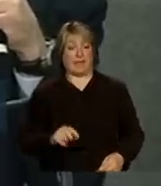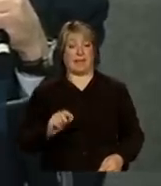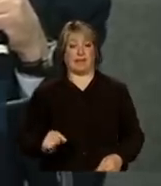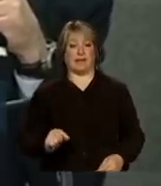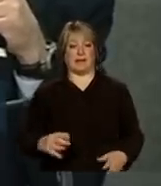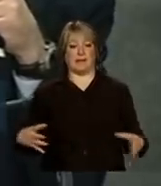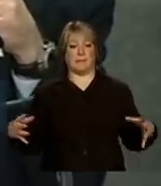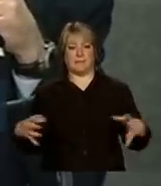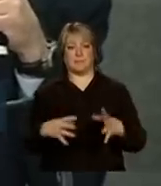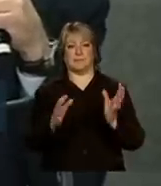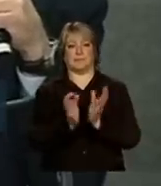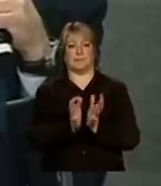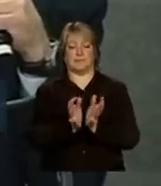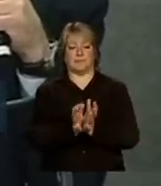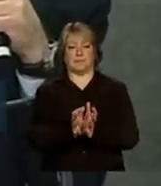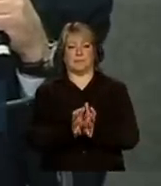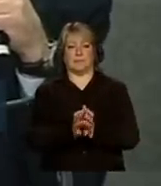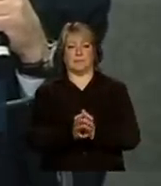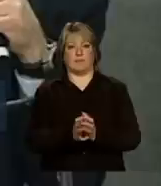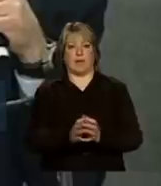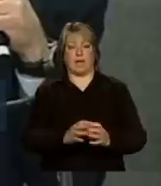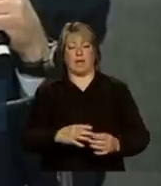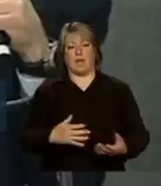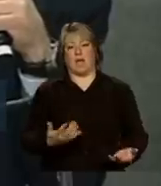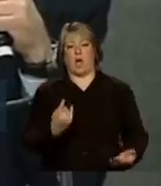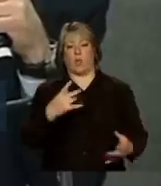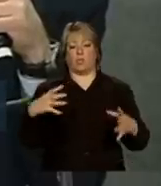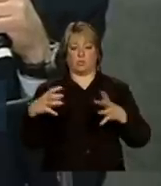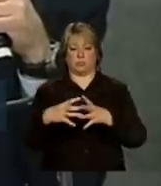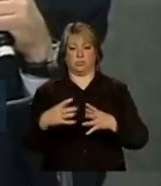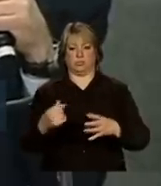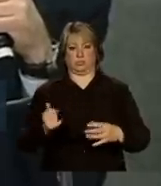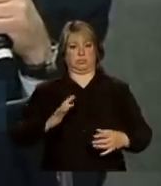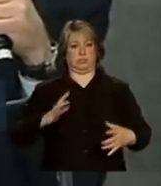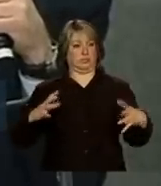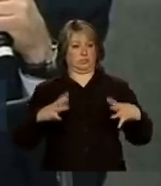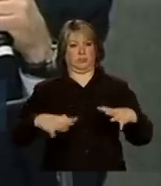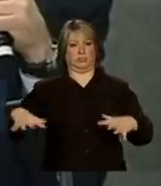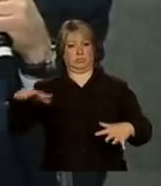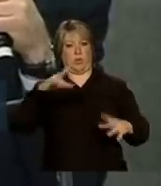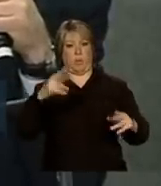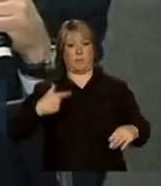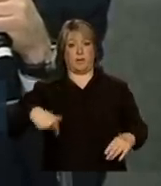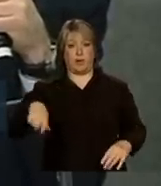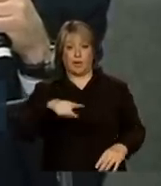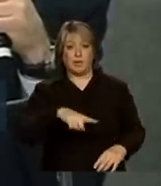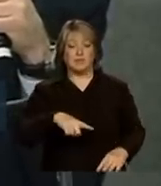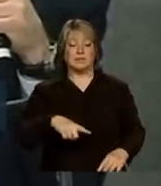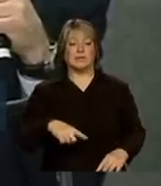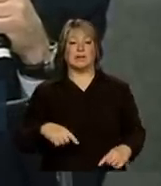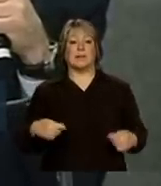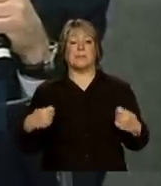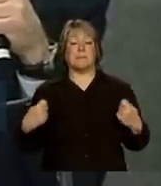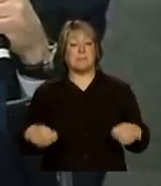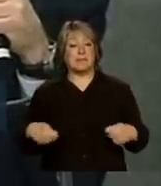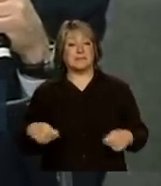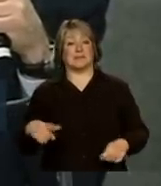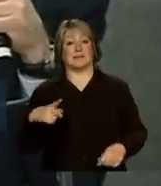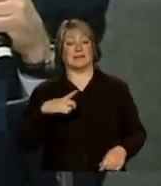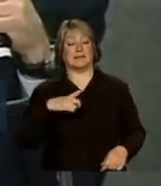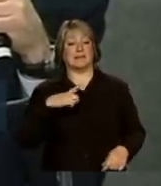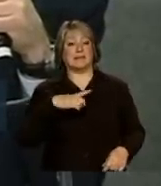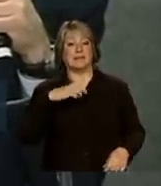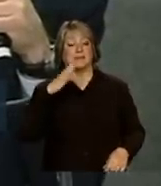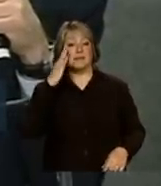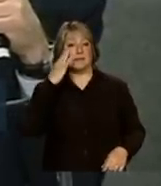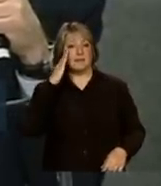dizer de certo modo a uma liderança uma elite que nem nós tá certo eu acho que tem tem que ter um certo uma